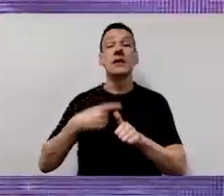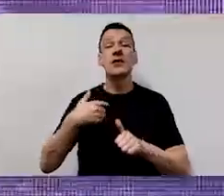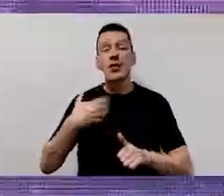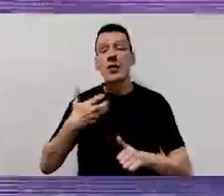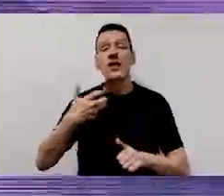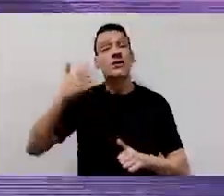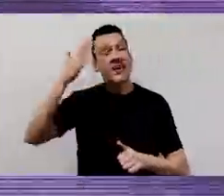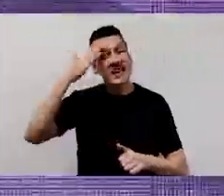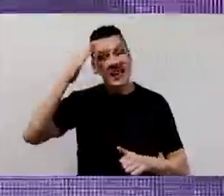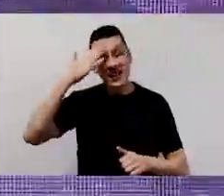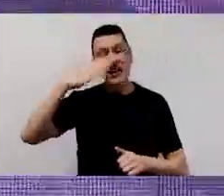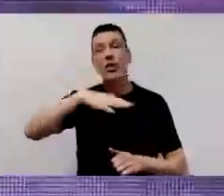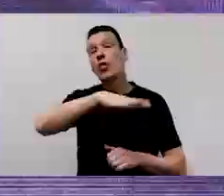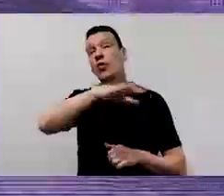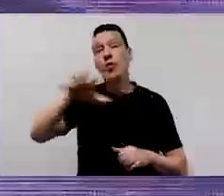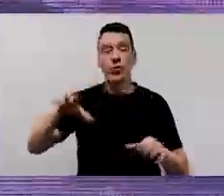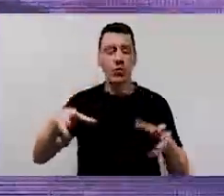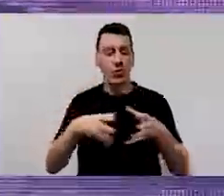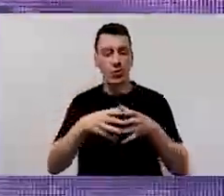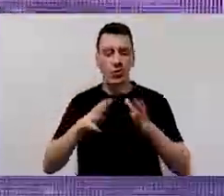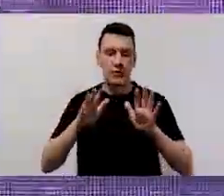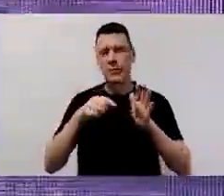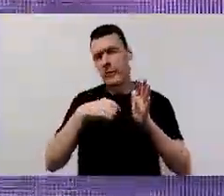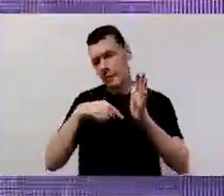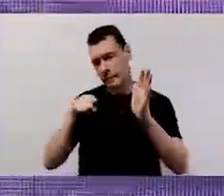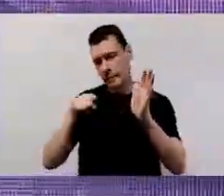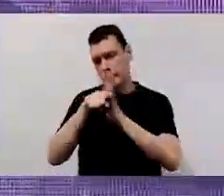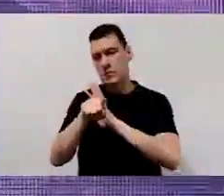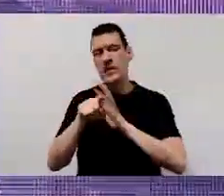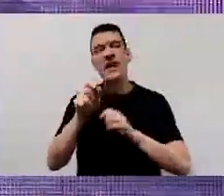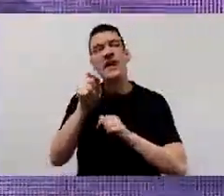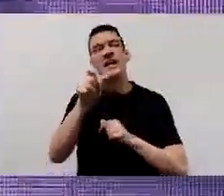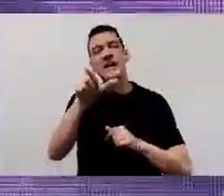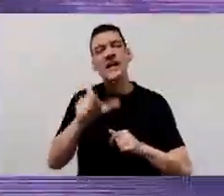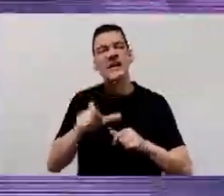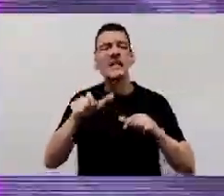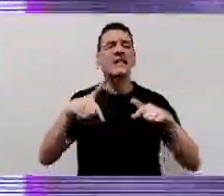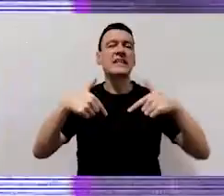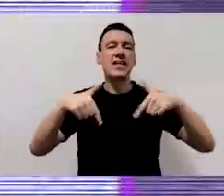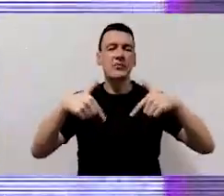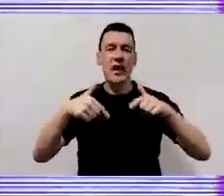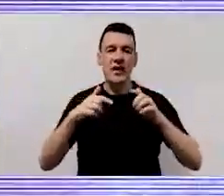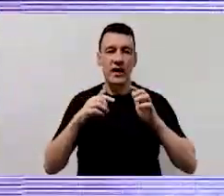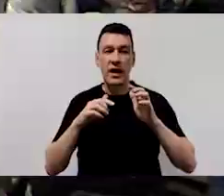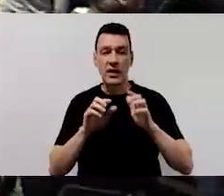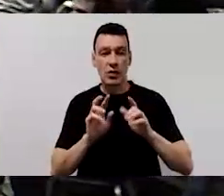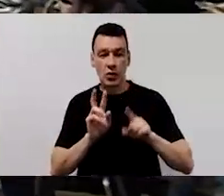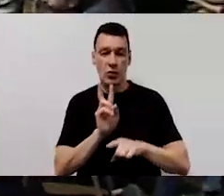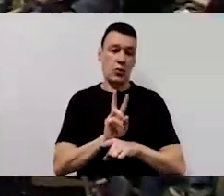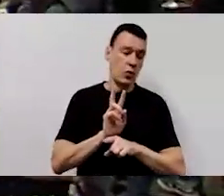público. Quem aqui trabalha tem como função a autenticação e prevenção à fraude?